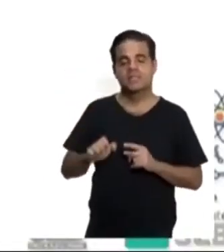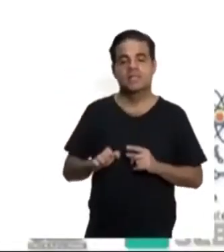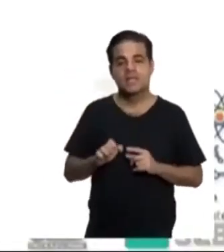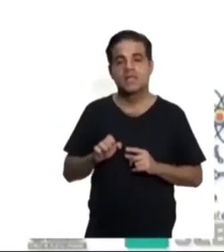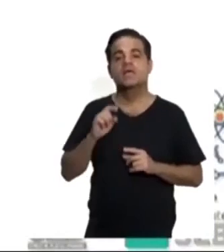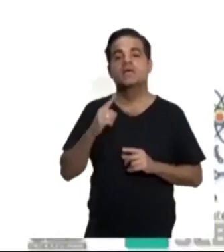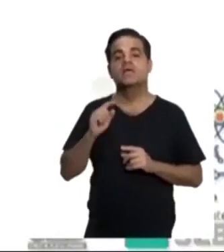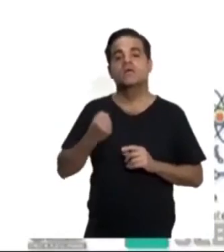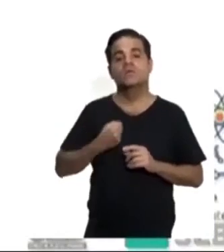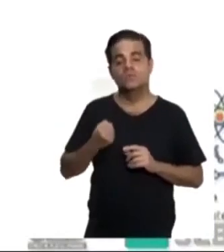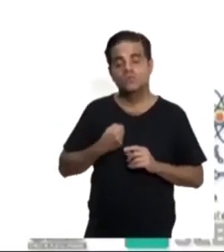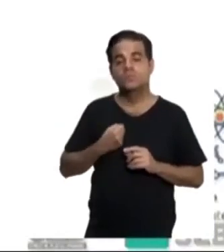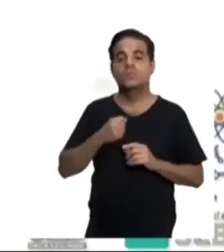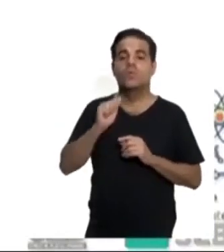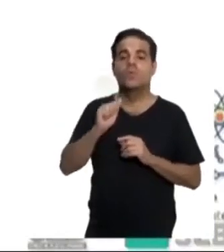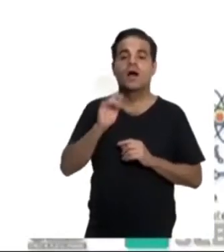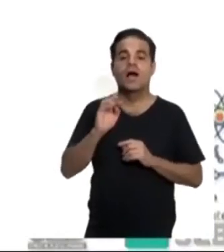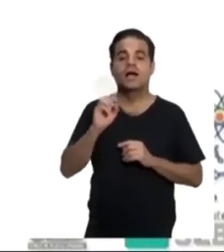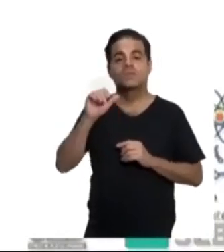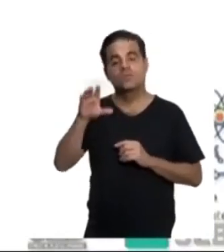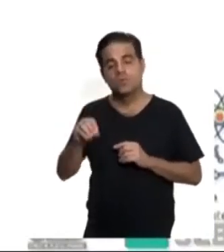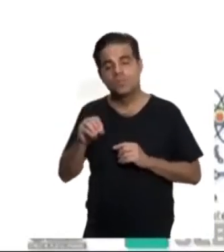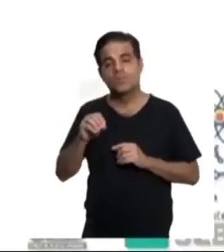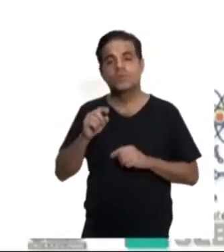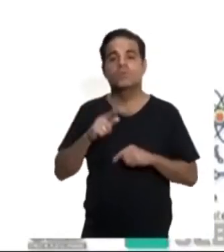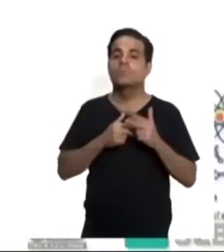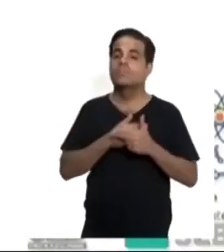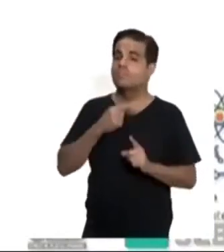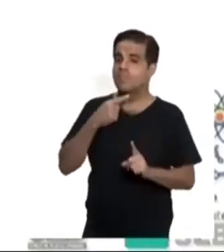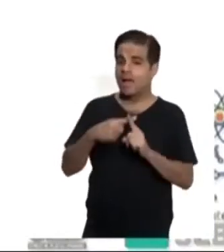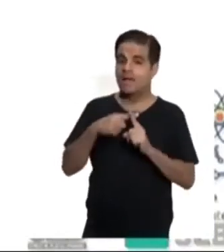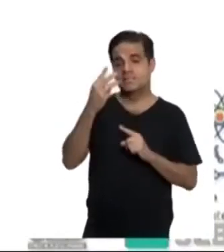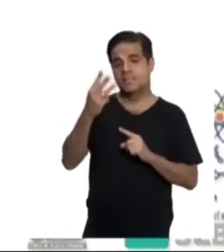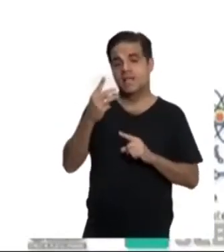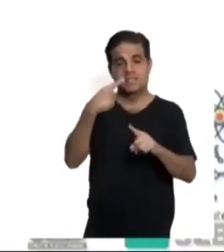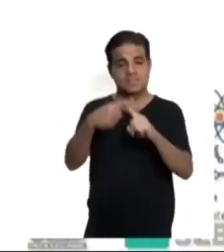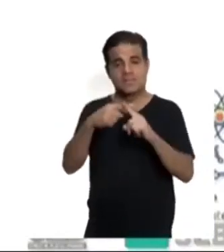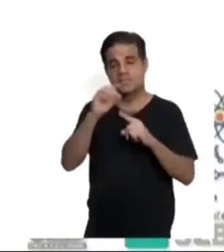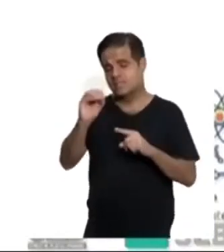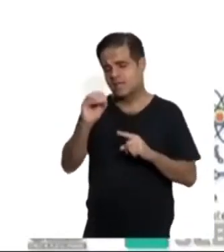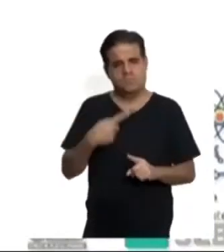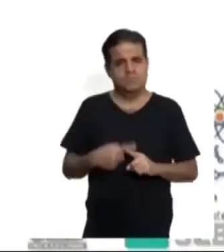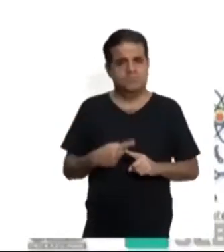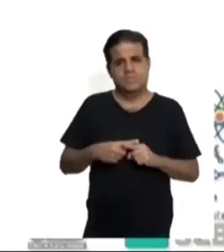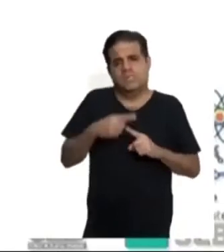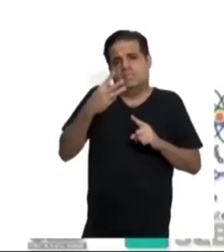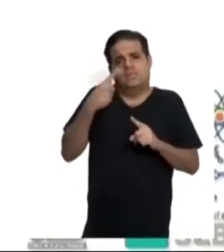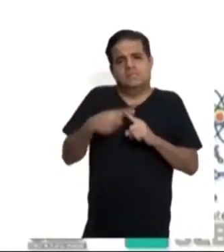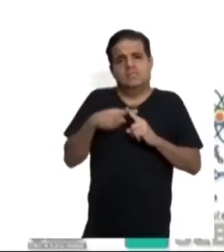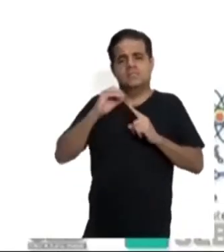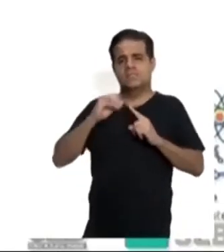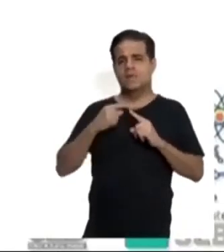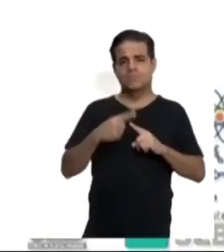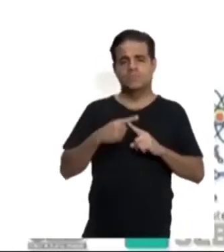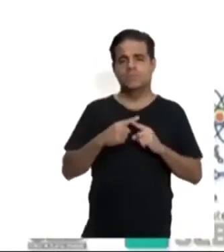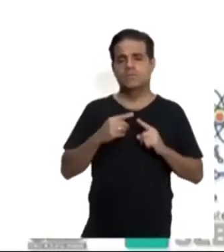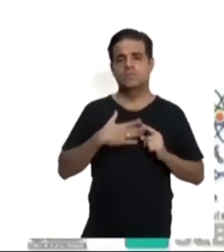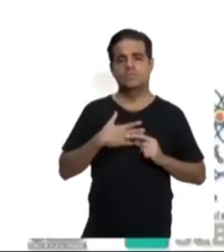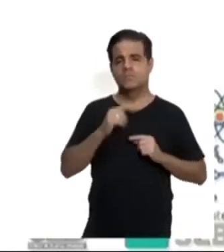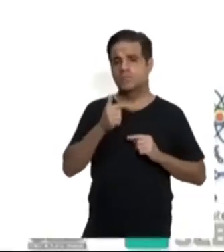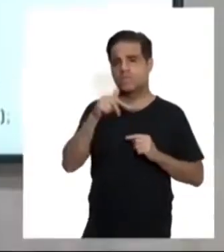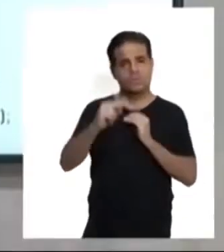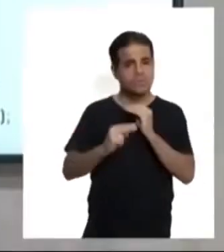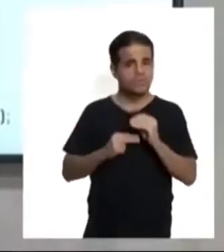que é o número atômico do elemento, mais 3 vezes 0. Por que 3 vezes 0, professor? Porque o nêutron não tem